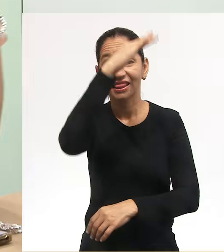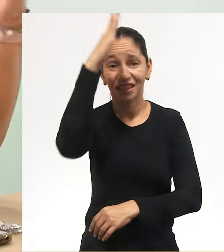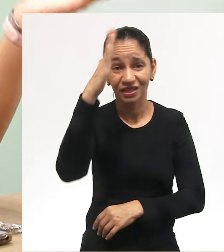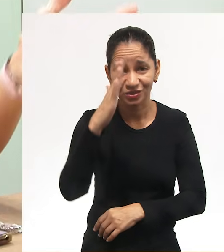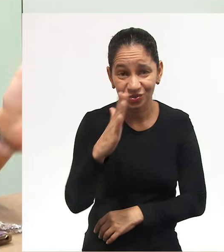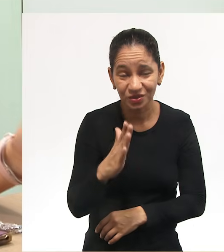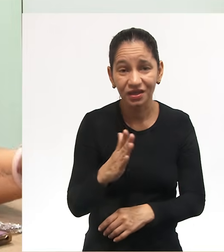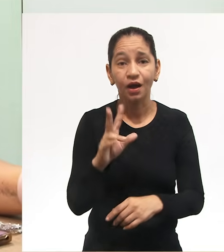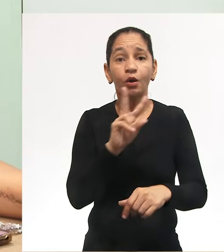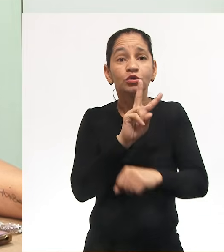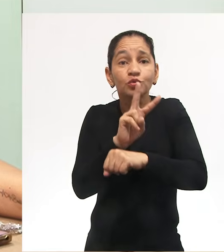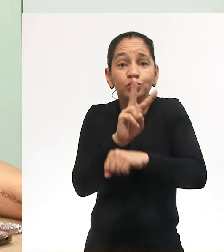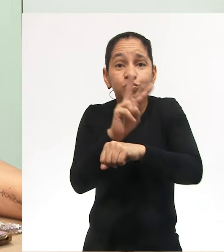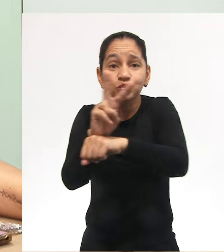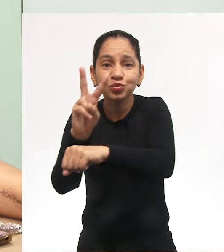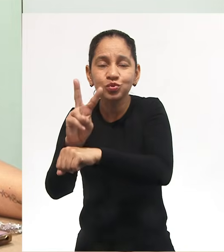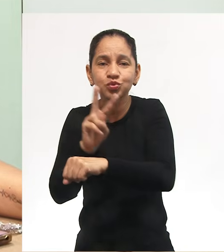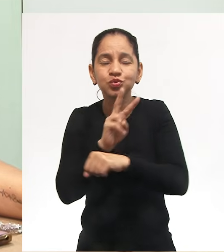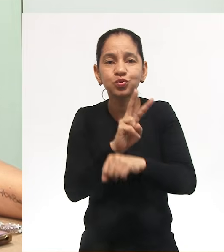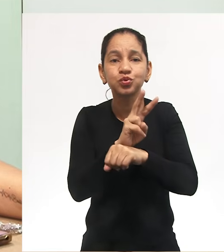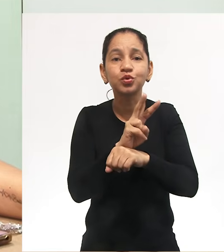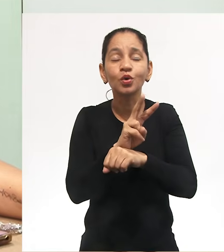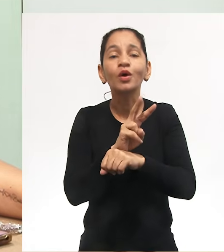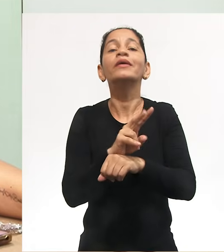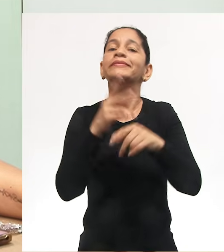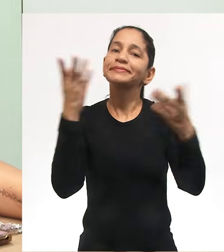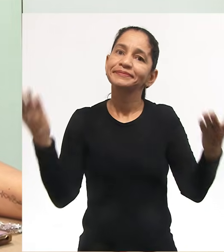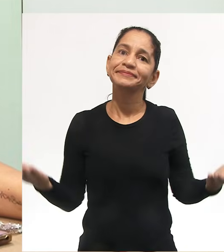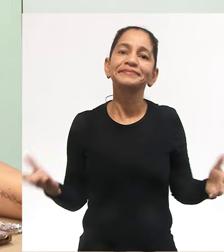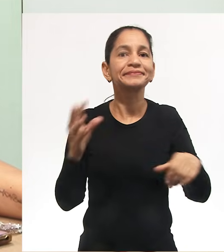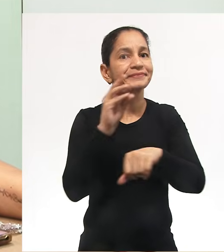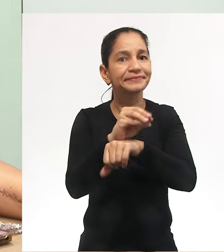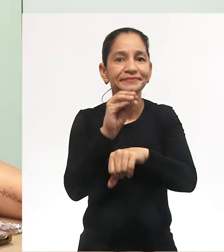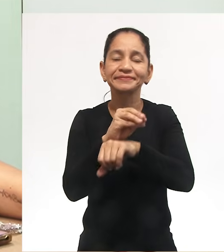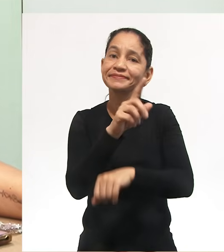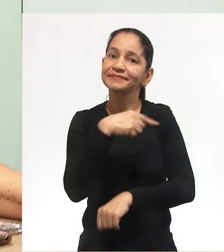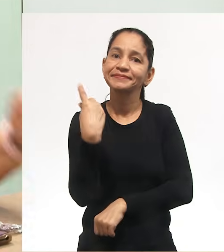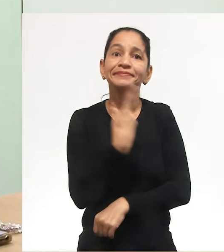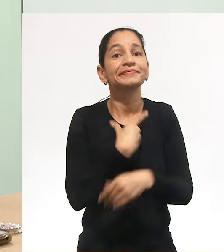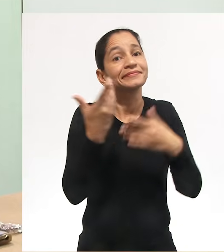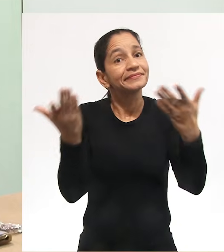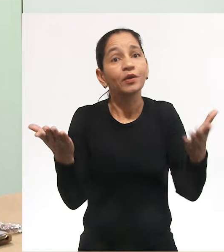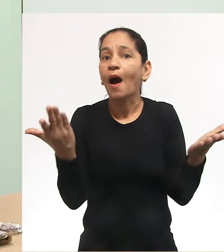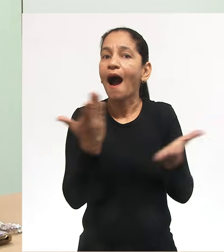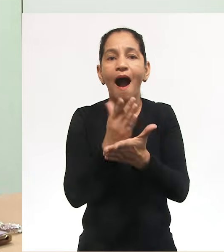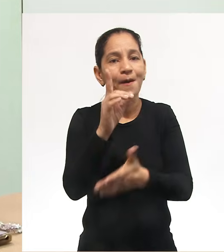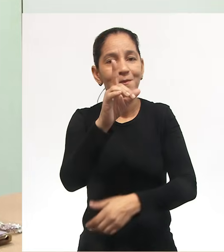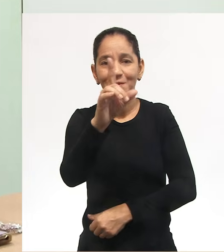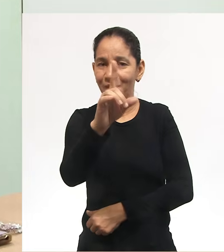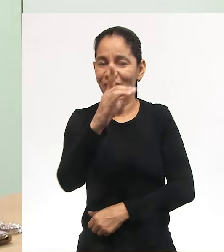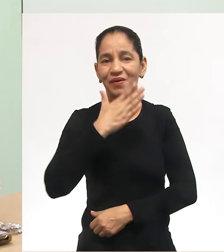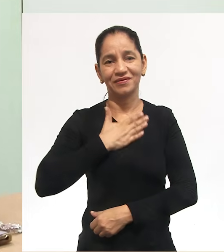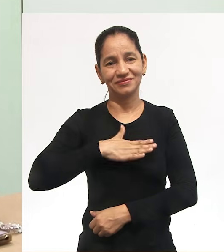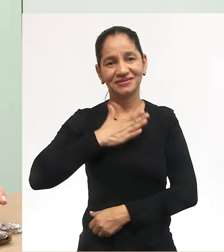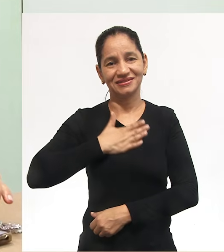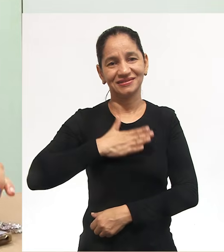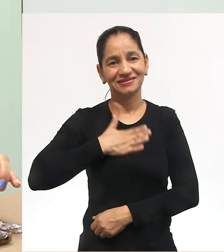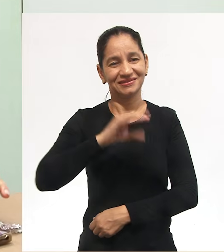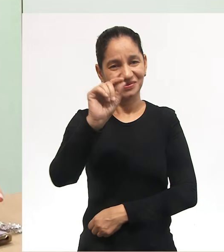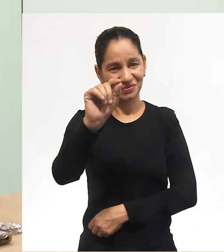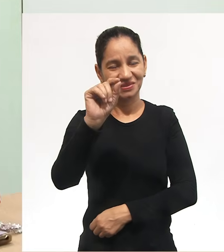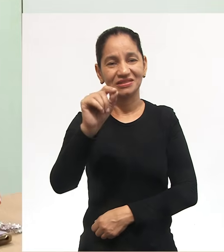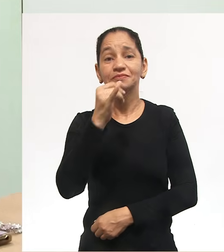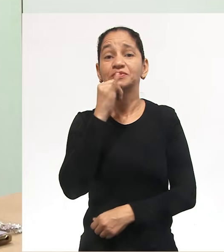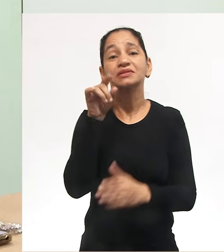de preservação da isso. região. Aí eu falei, Flona, Flona, Flona. Mas nossa conversa aqui não acabou, Sim. não. Como